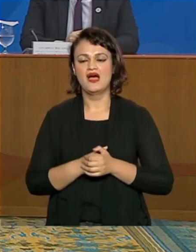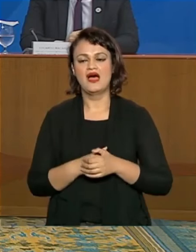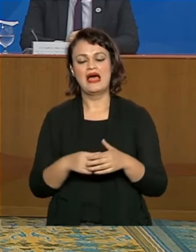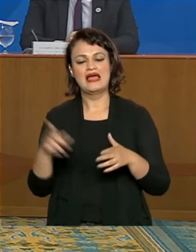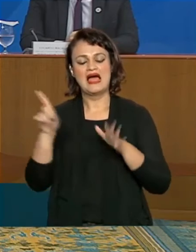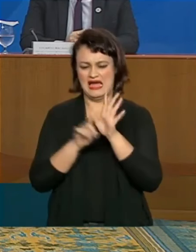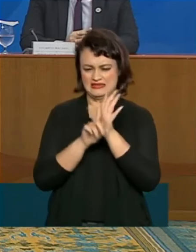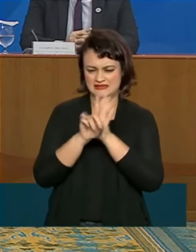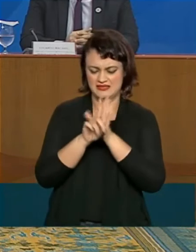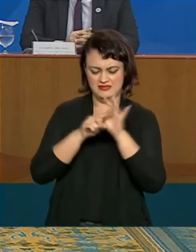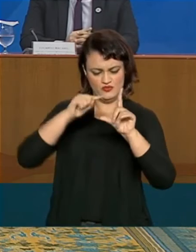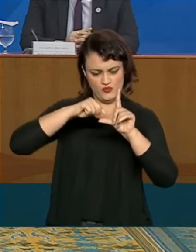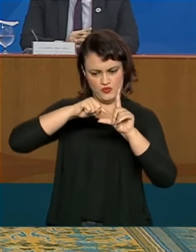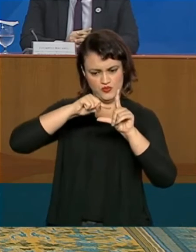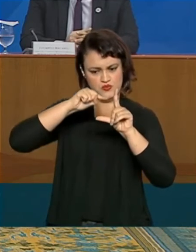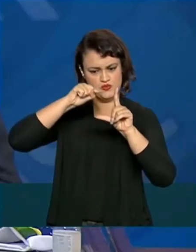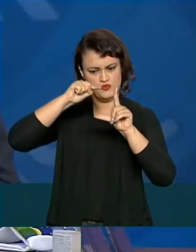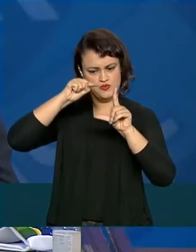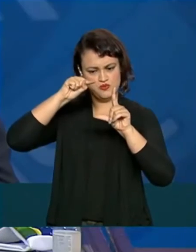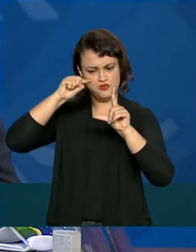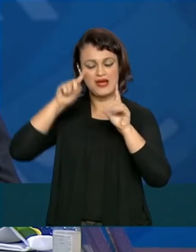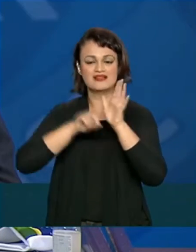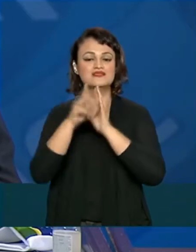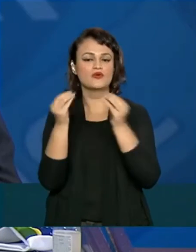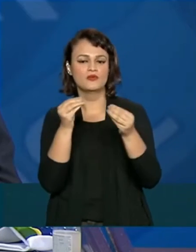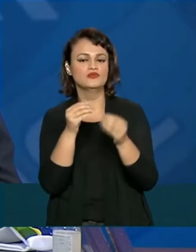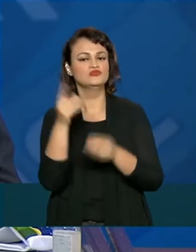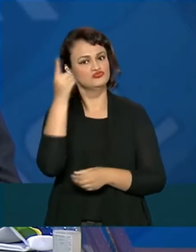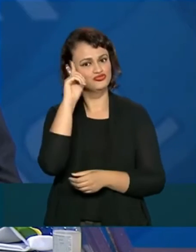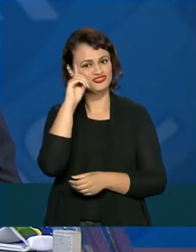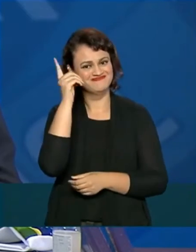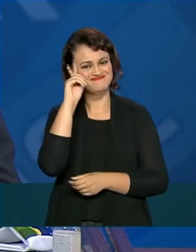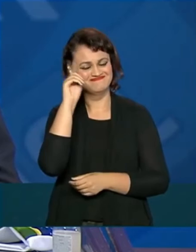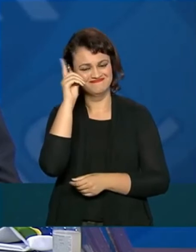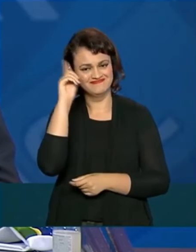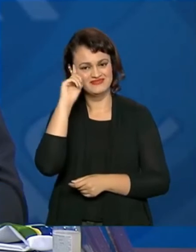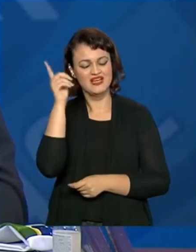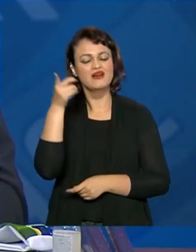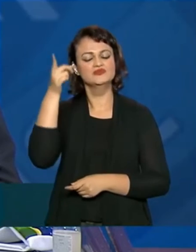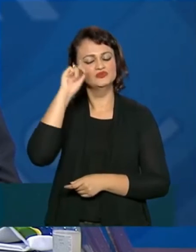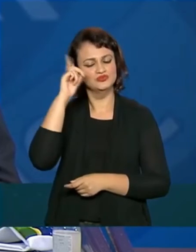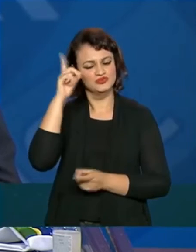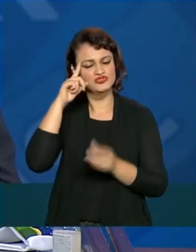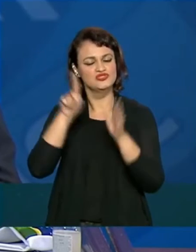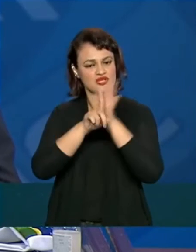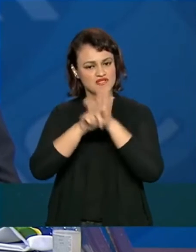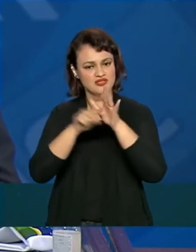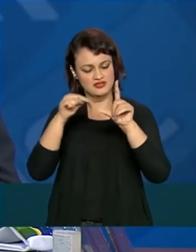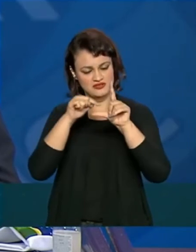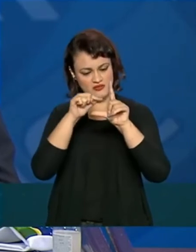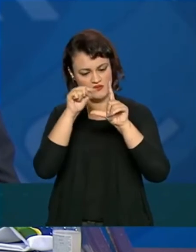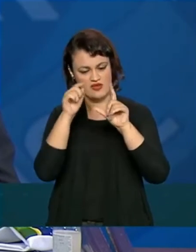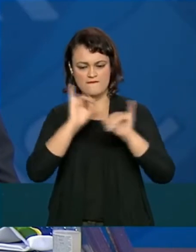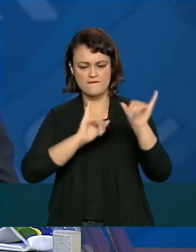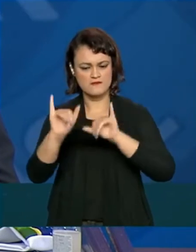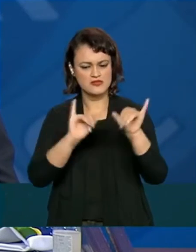análise epidemiológica de uma curva, ela é feita dia a dia, né? A gente a cada dia novos dados que